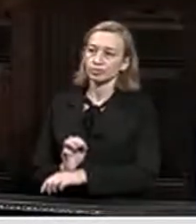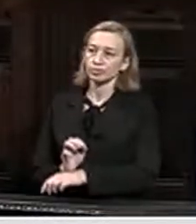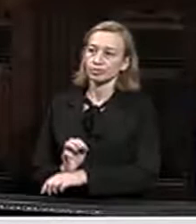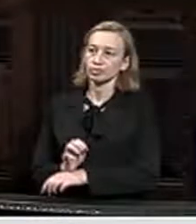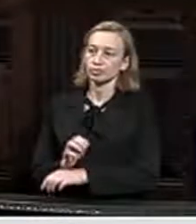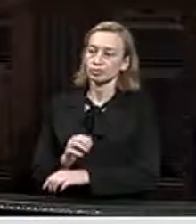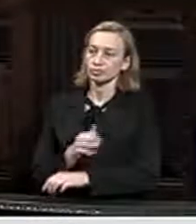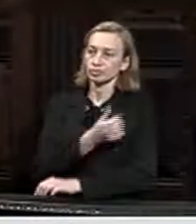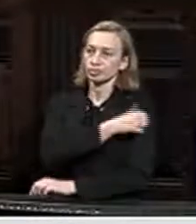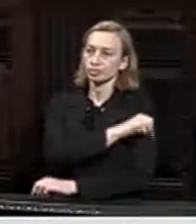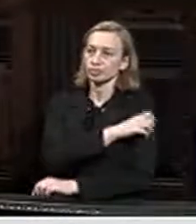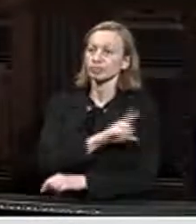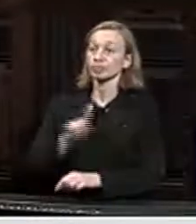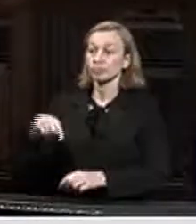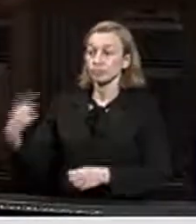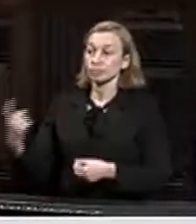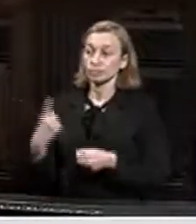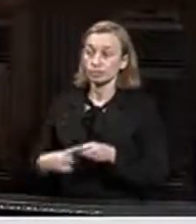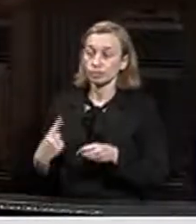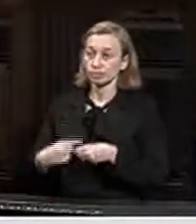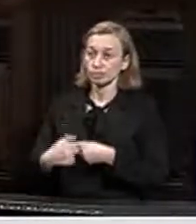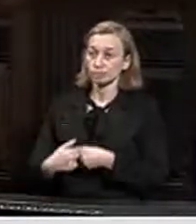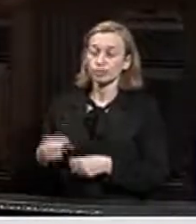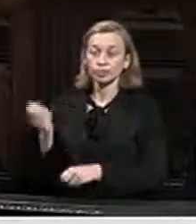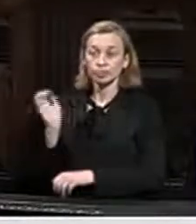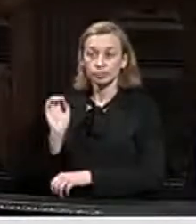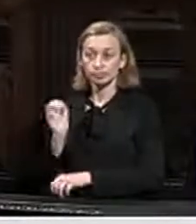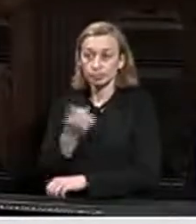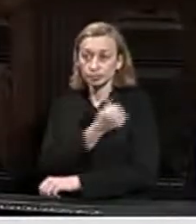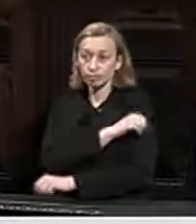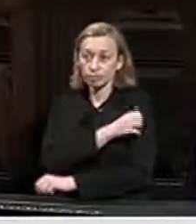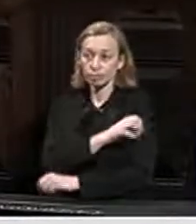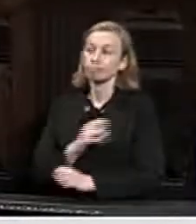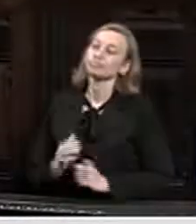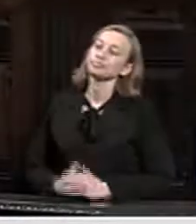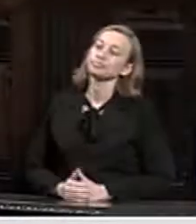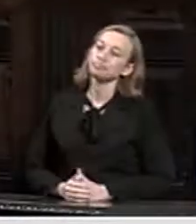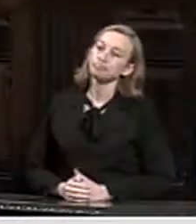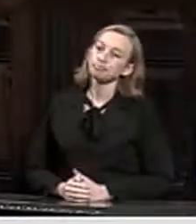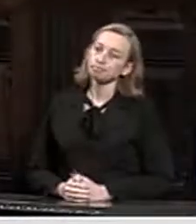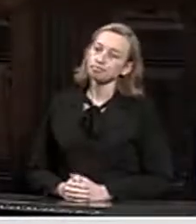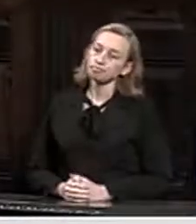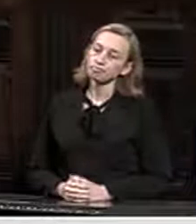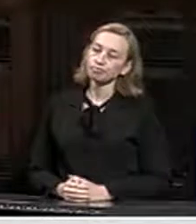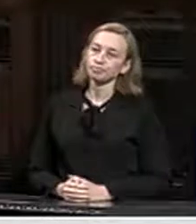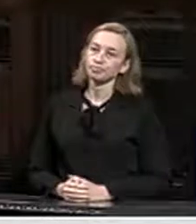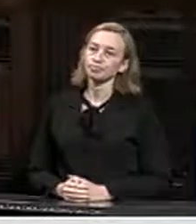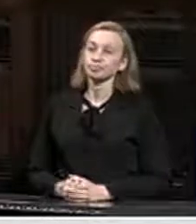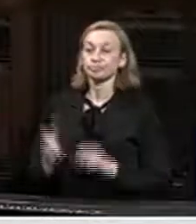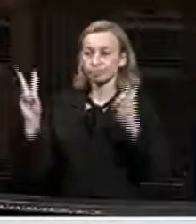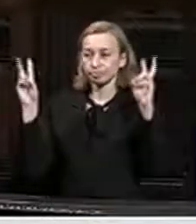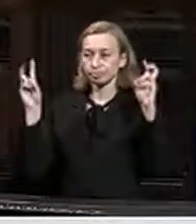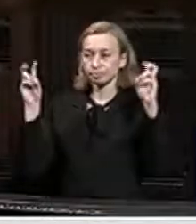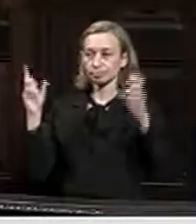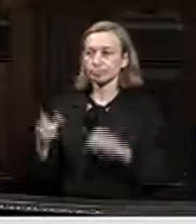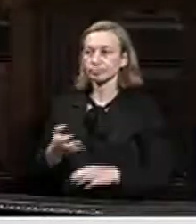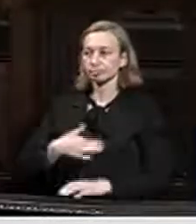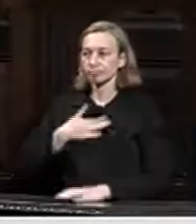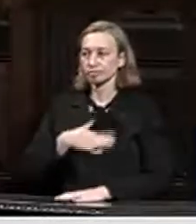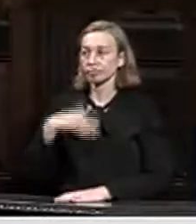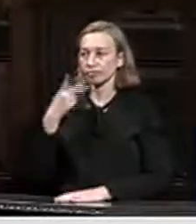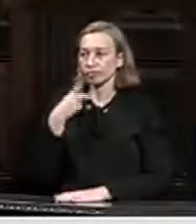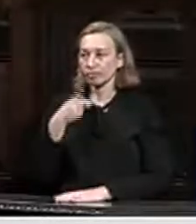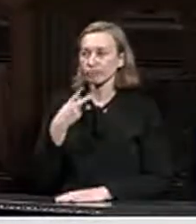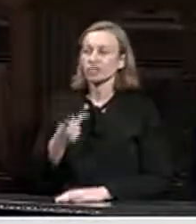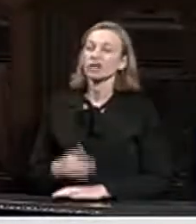relativo ao município do Rio de Janeiro, a capital de nosso estado. O tema que eu gostaria de tratar com relação ao estado